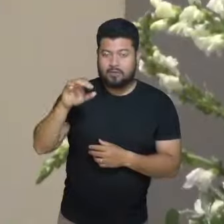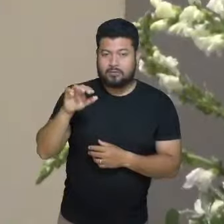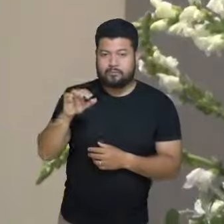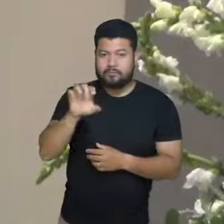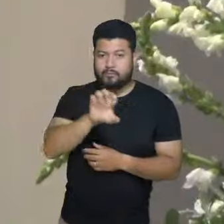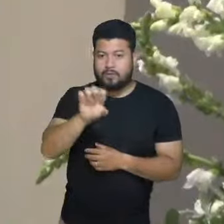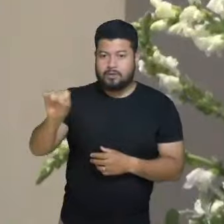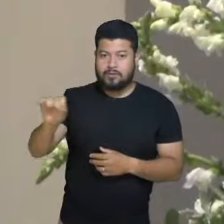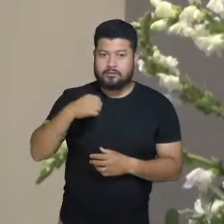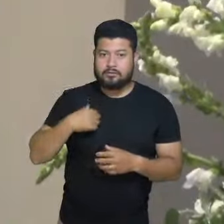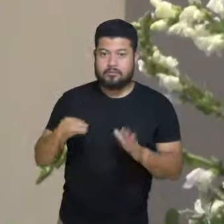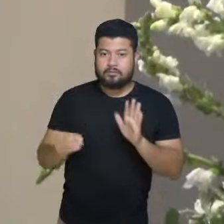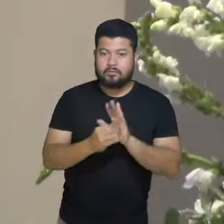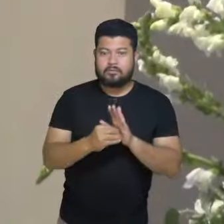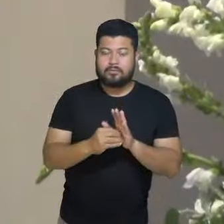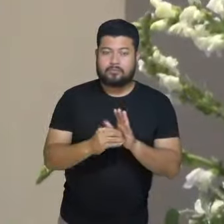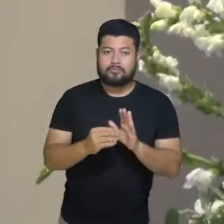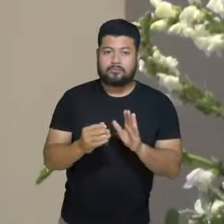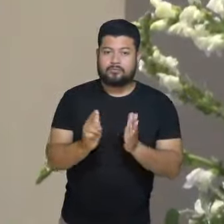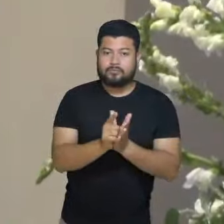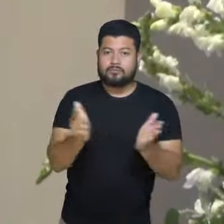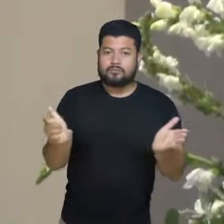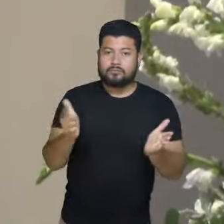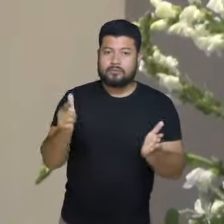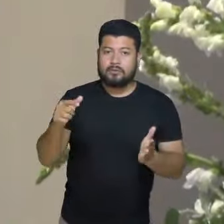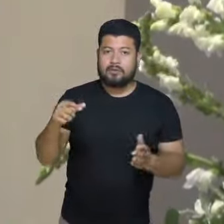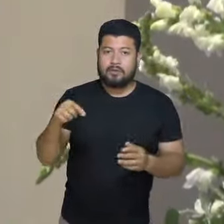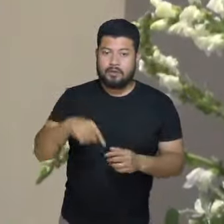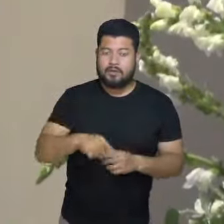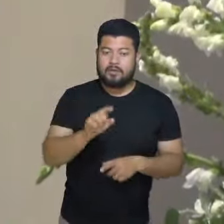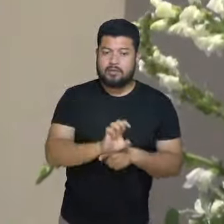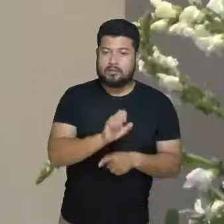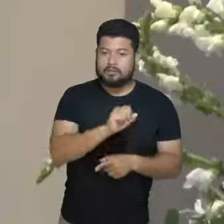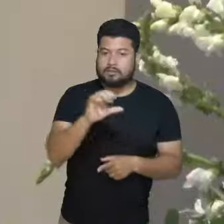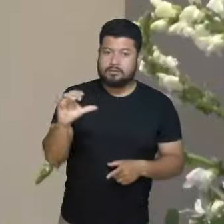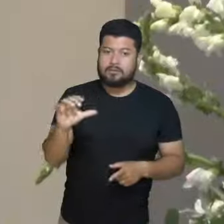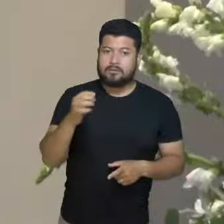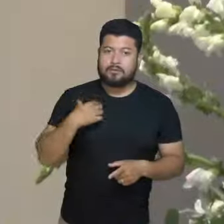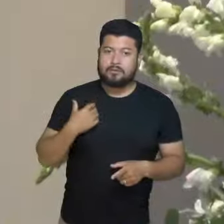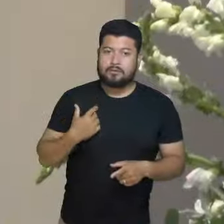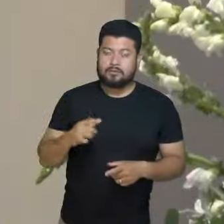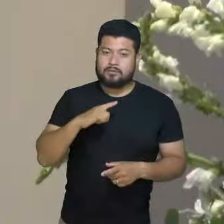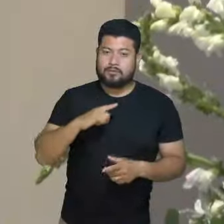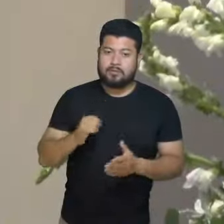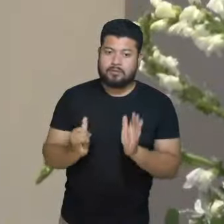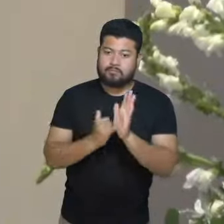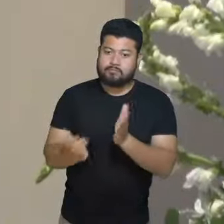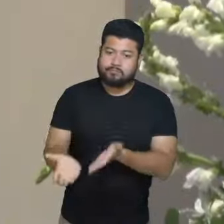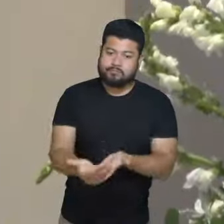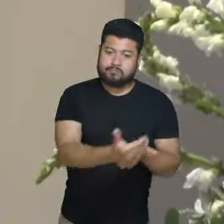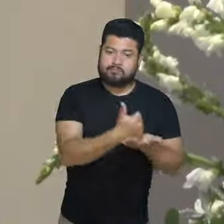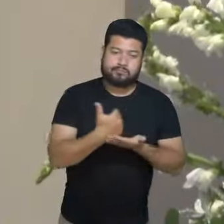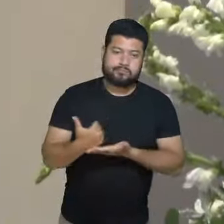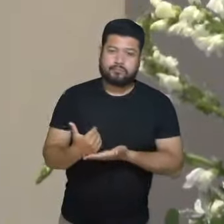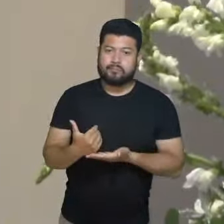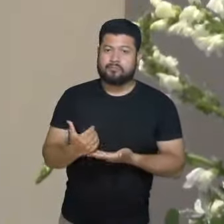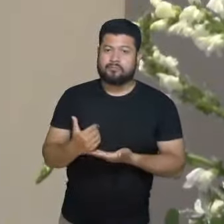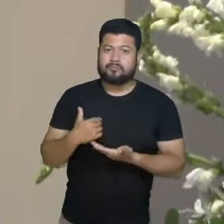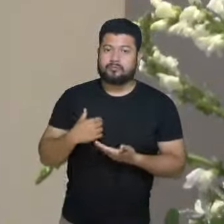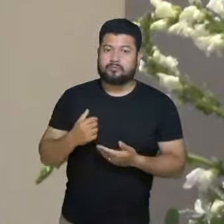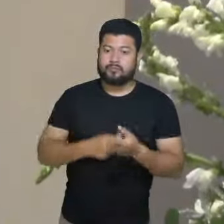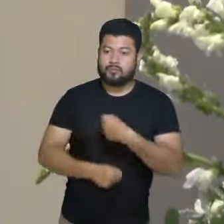Dia indicam Santa catar que indicam Santa Catarina com uma arrecadação por parte da União no ano